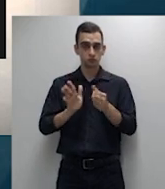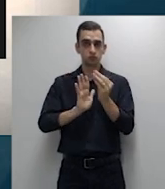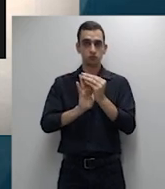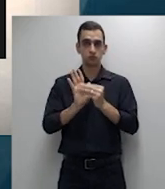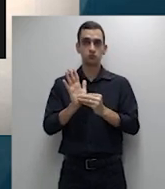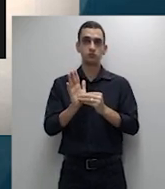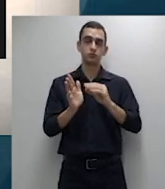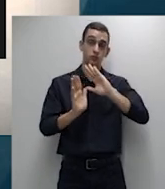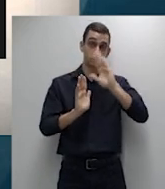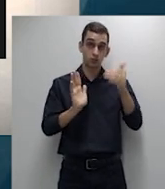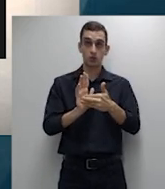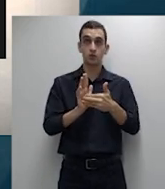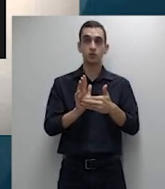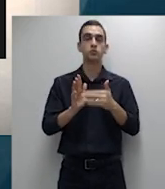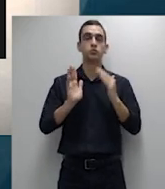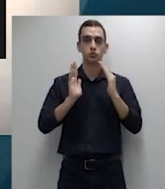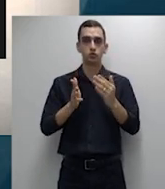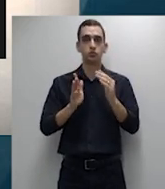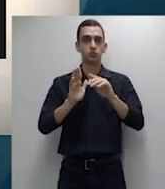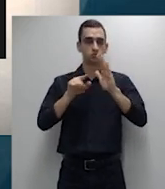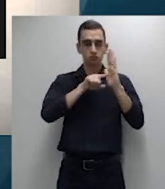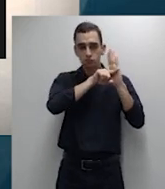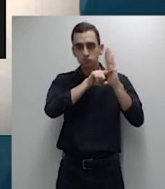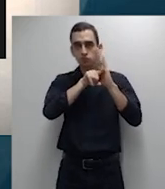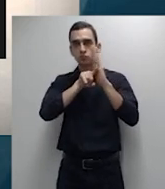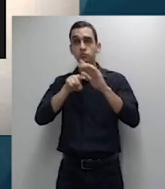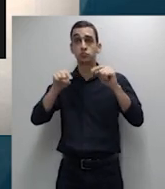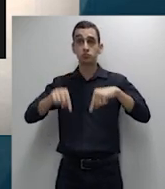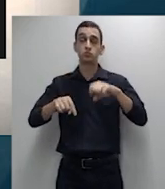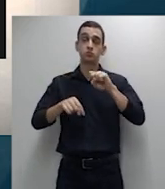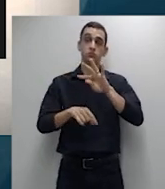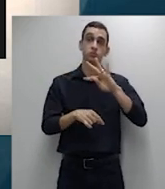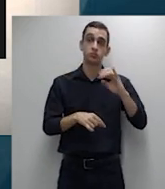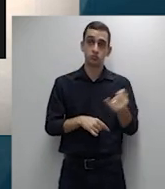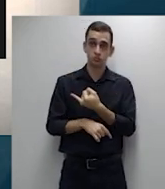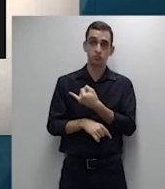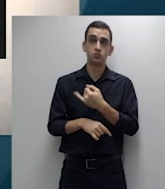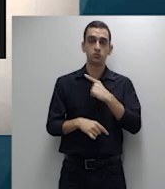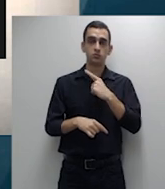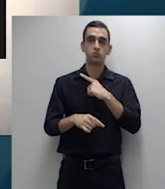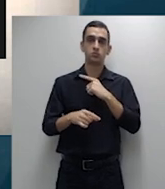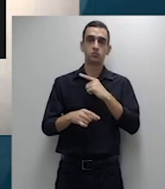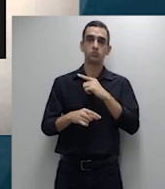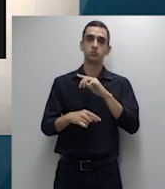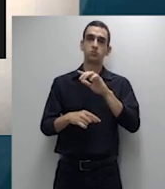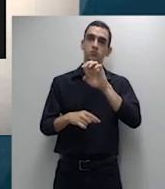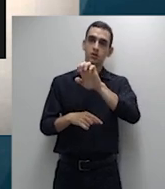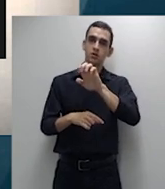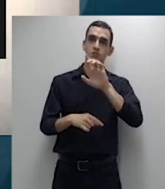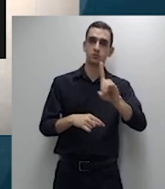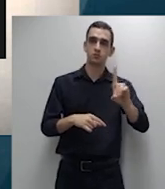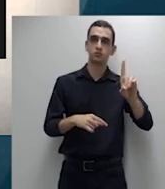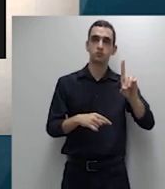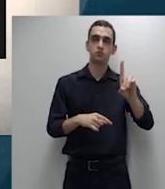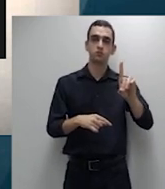turno já foi realizado aqui no STJ no julgamento dos embargos de divergência no recurso especial nº